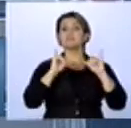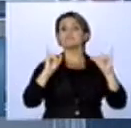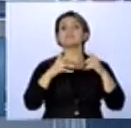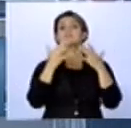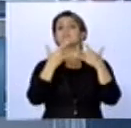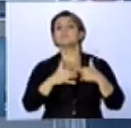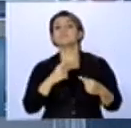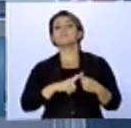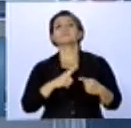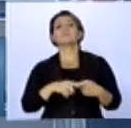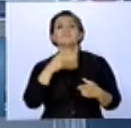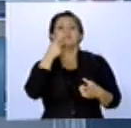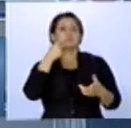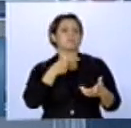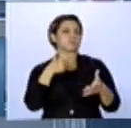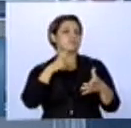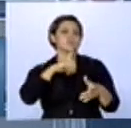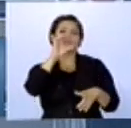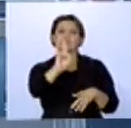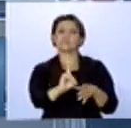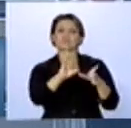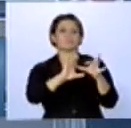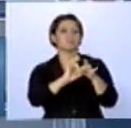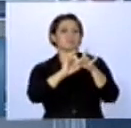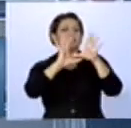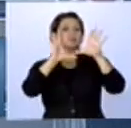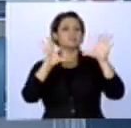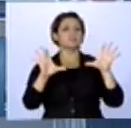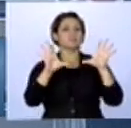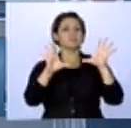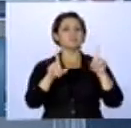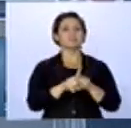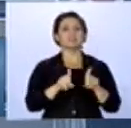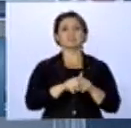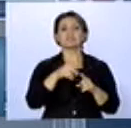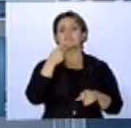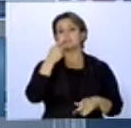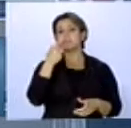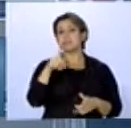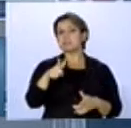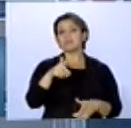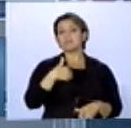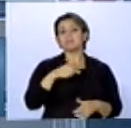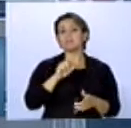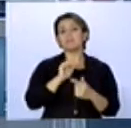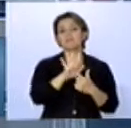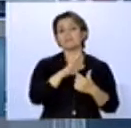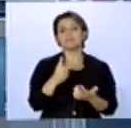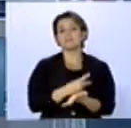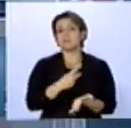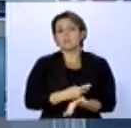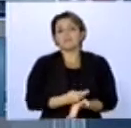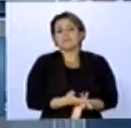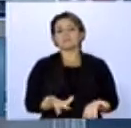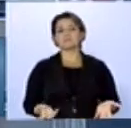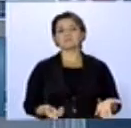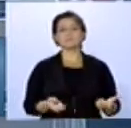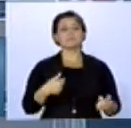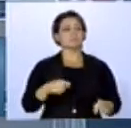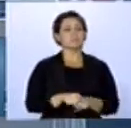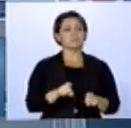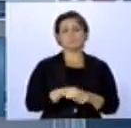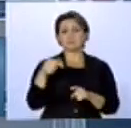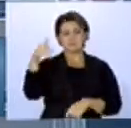é a legalidade e às vezes mais do que isso a ausência de ilegalidade mas as respostas Não serve se estamos